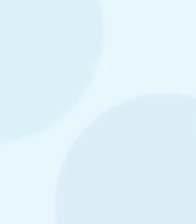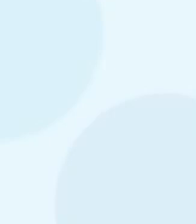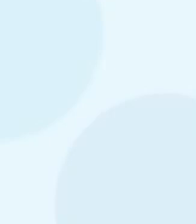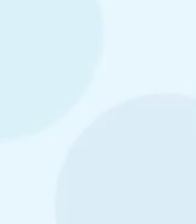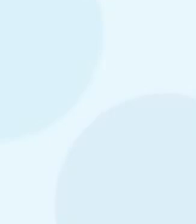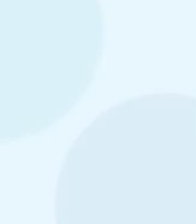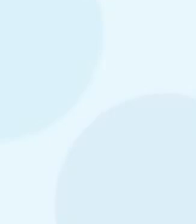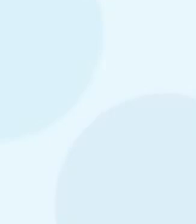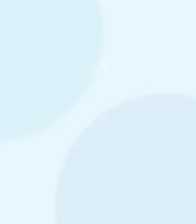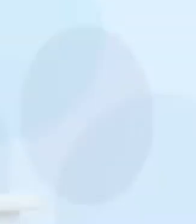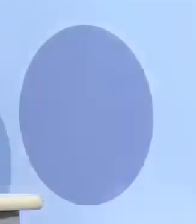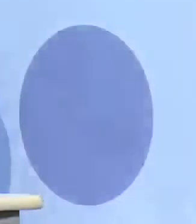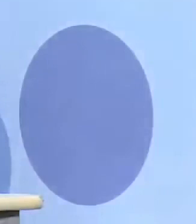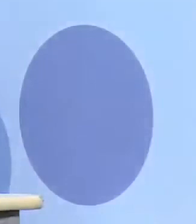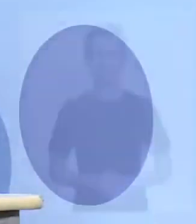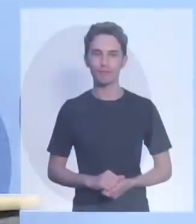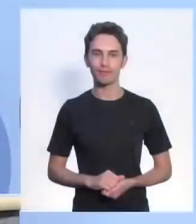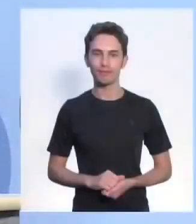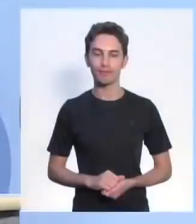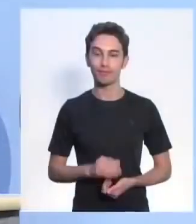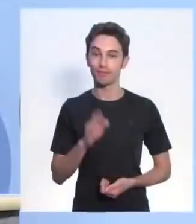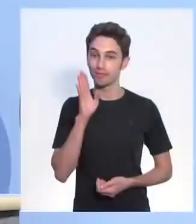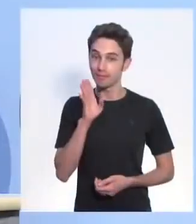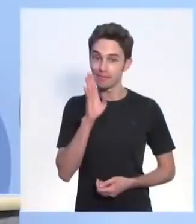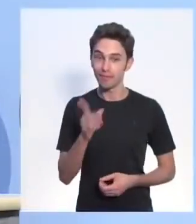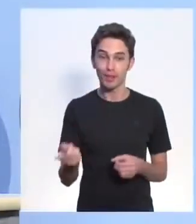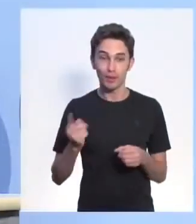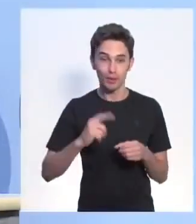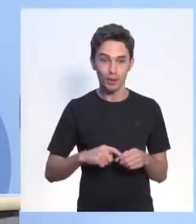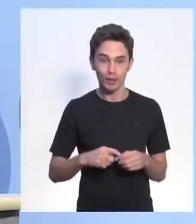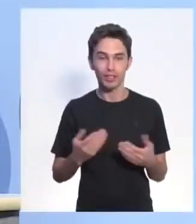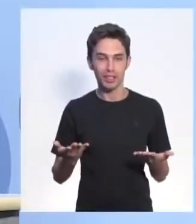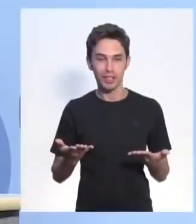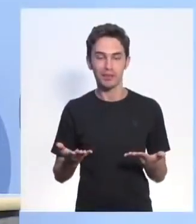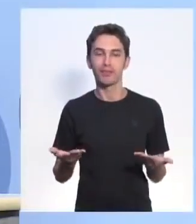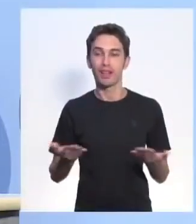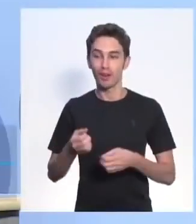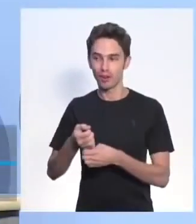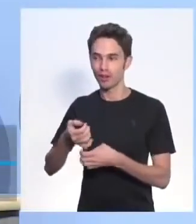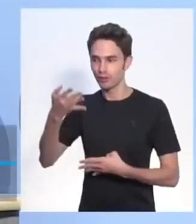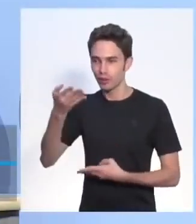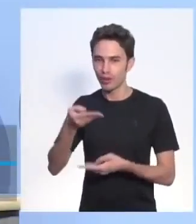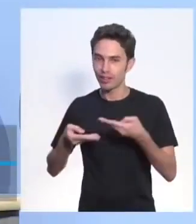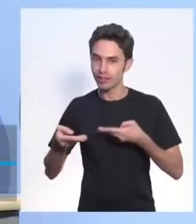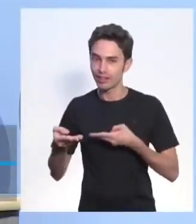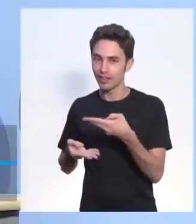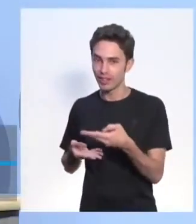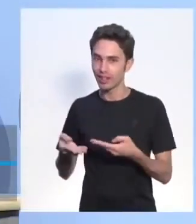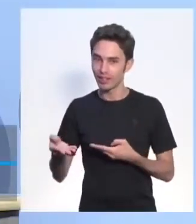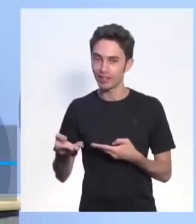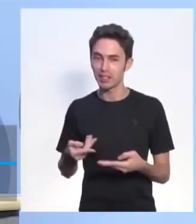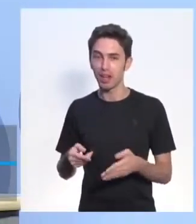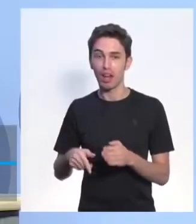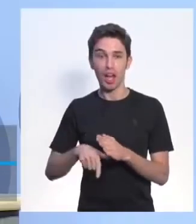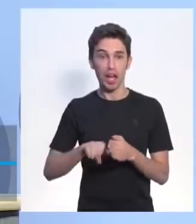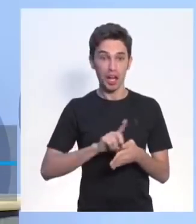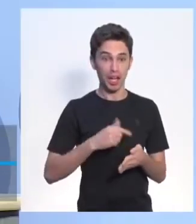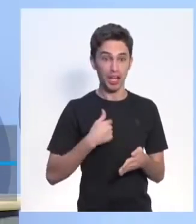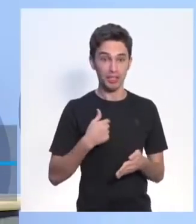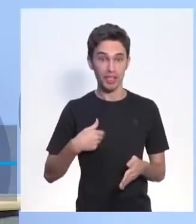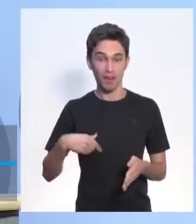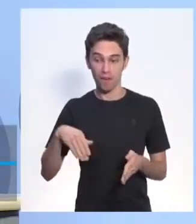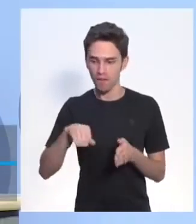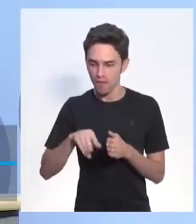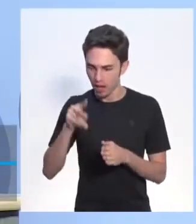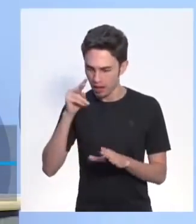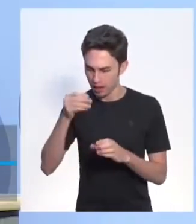Legal, voltamos com a interação. Antes mesmo de eu vir para cá,